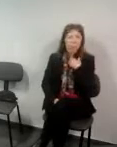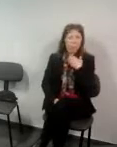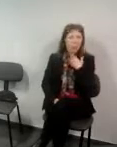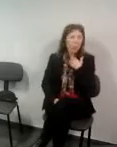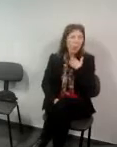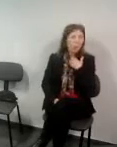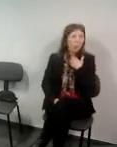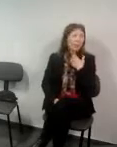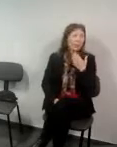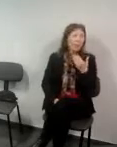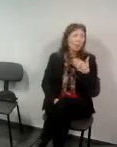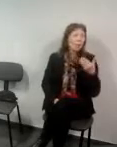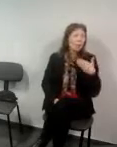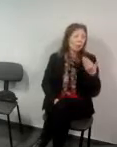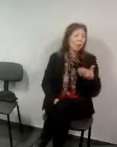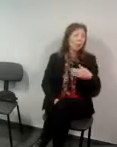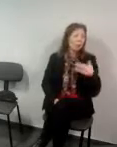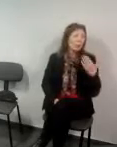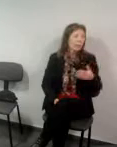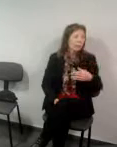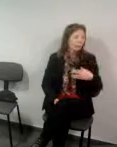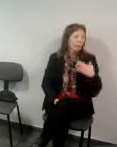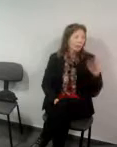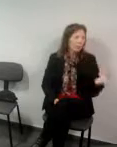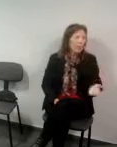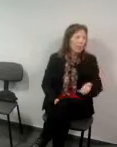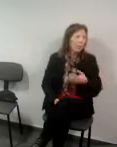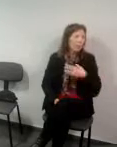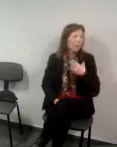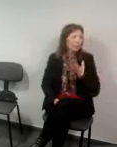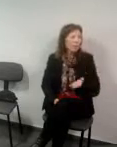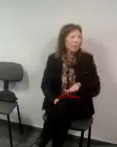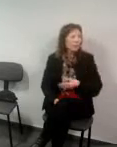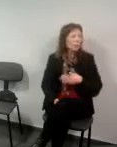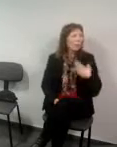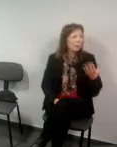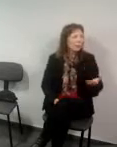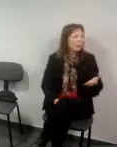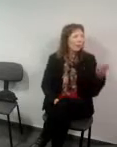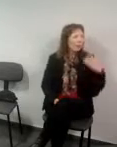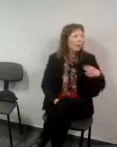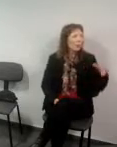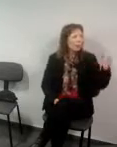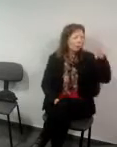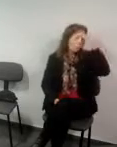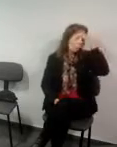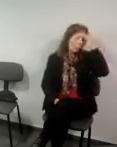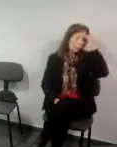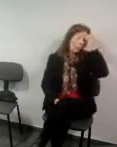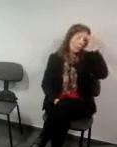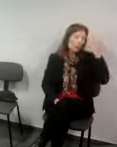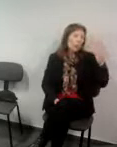tem psicofonia e não está dando a comunicação direito, está travado, aí começa, ou